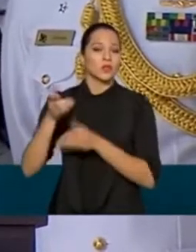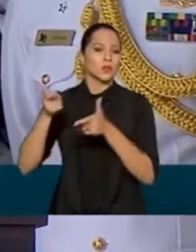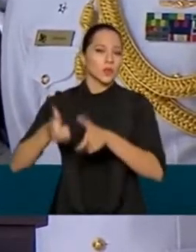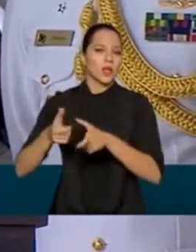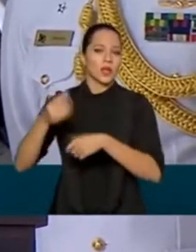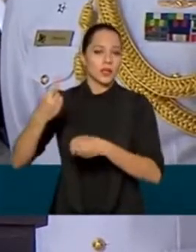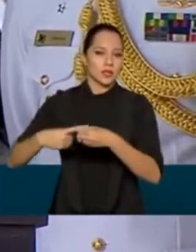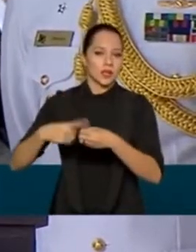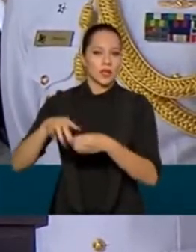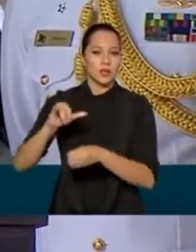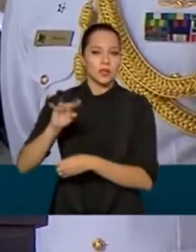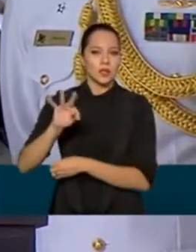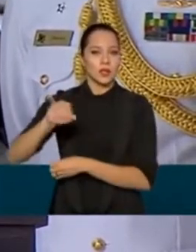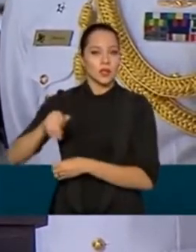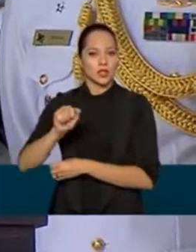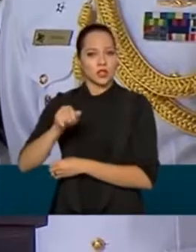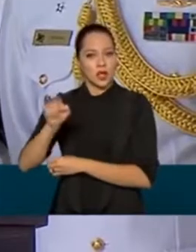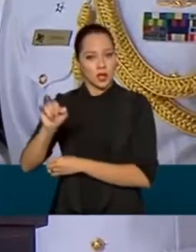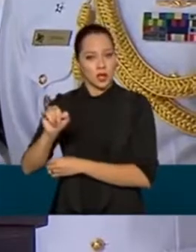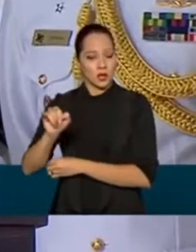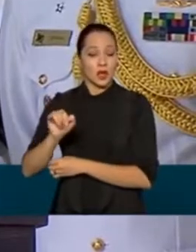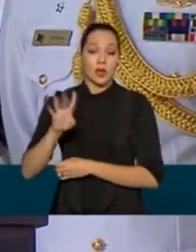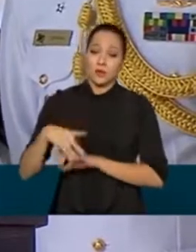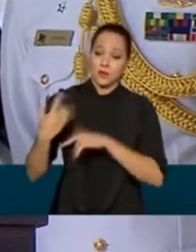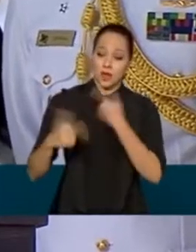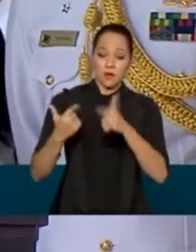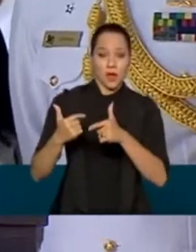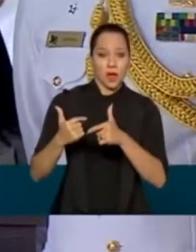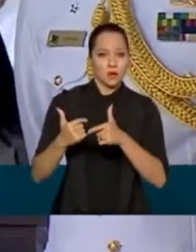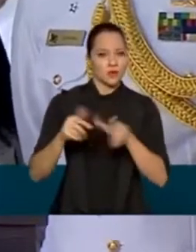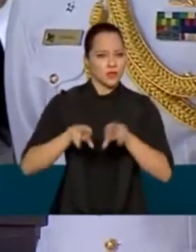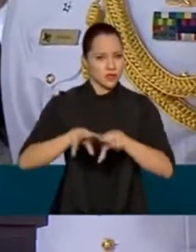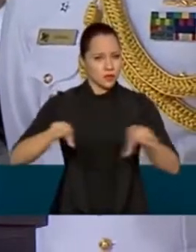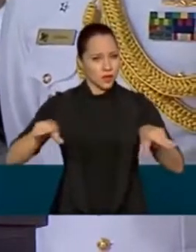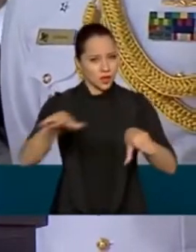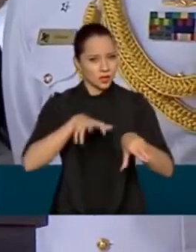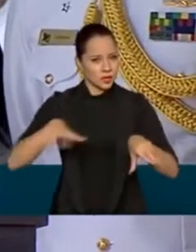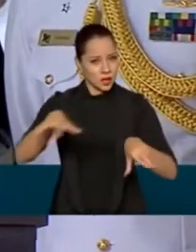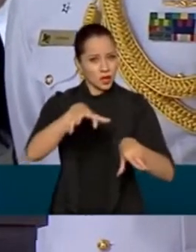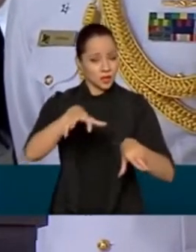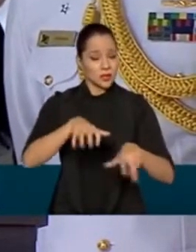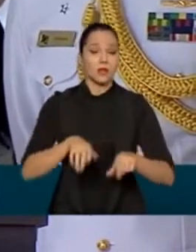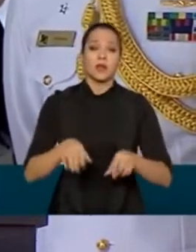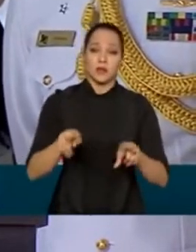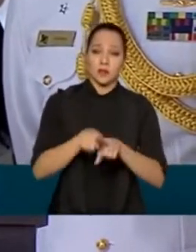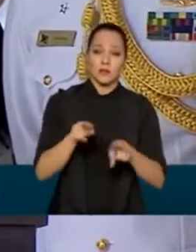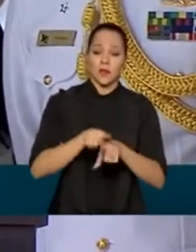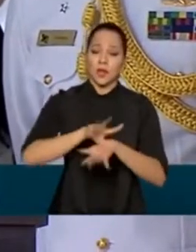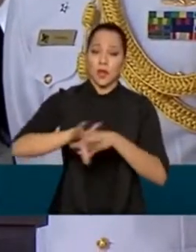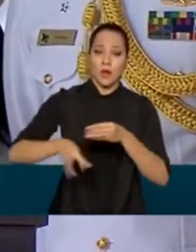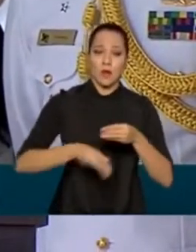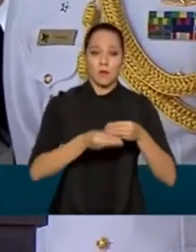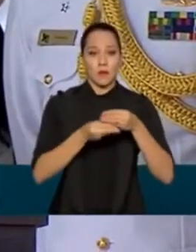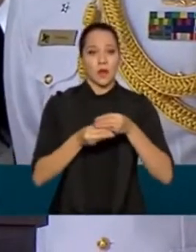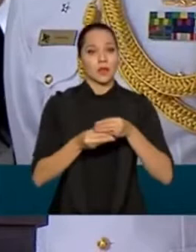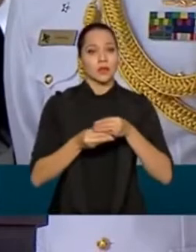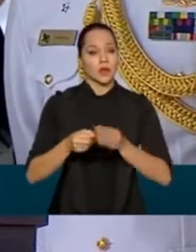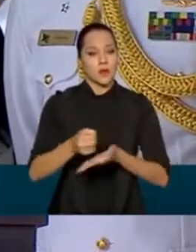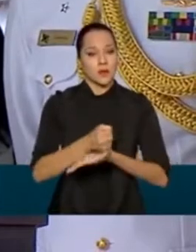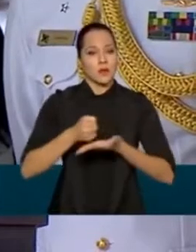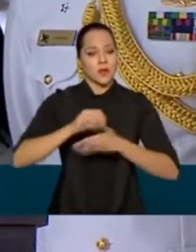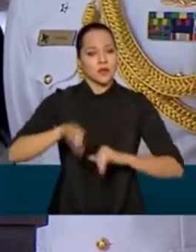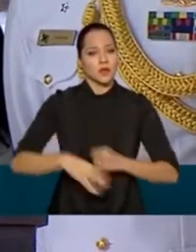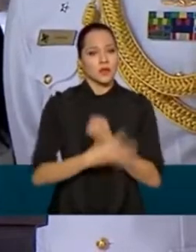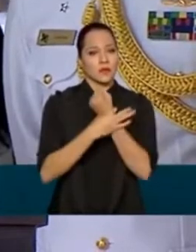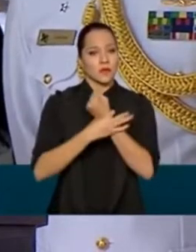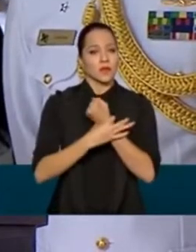na cidade de Itajaí, com geração de emprego direto e indireto, assim como a incorporação da Base Industrial de